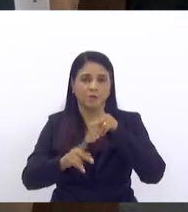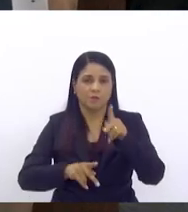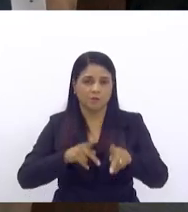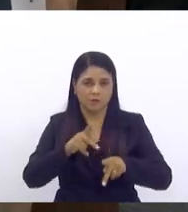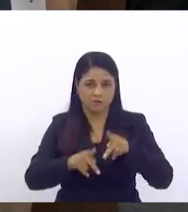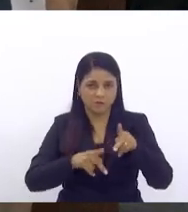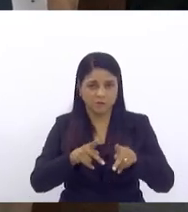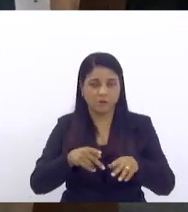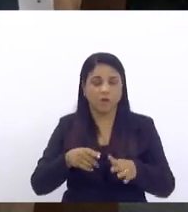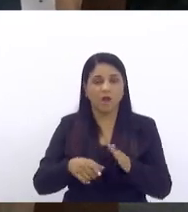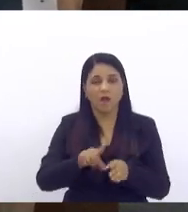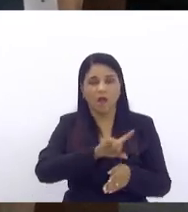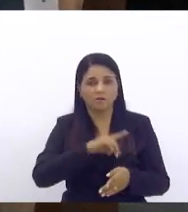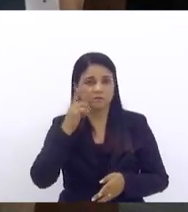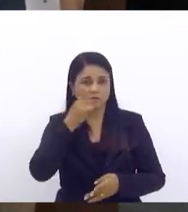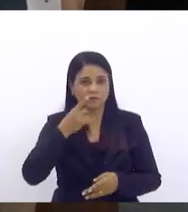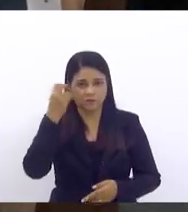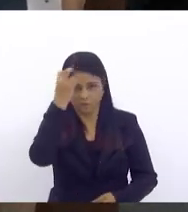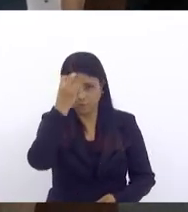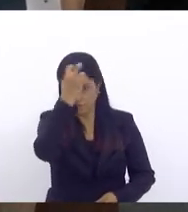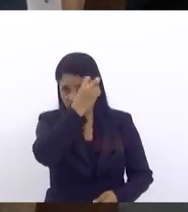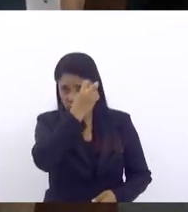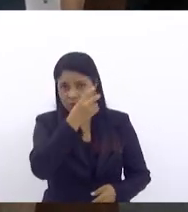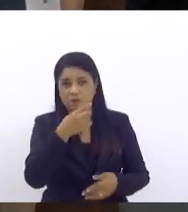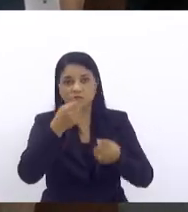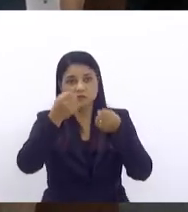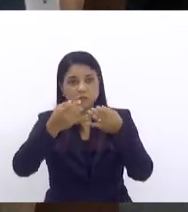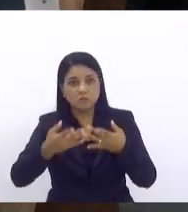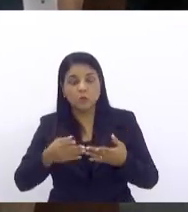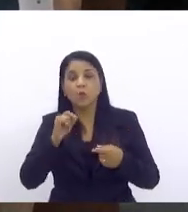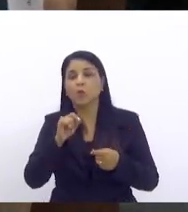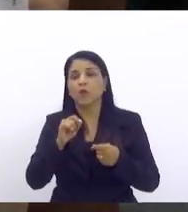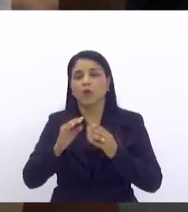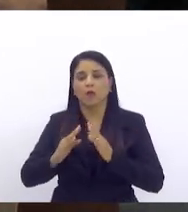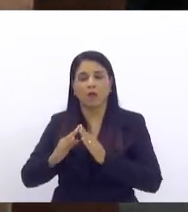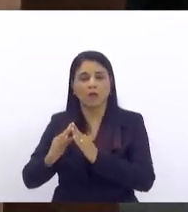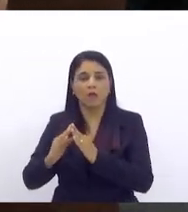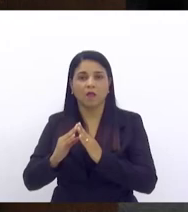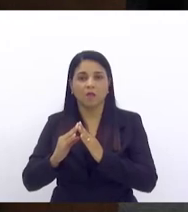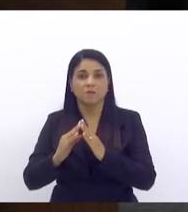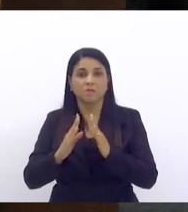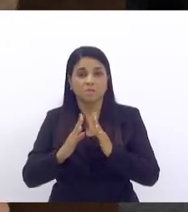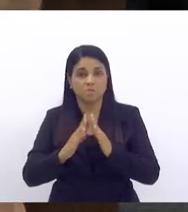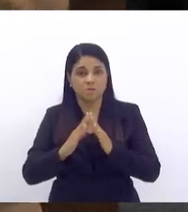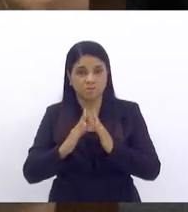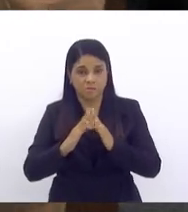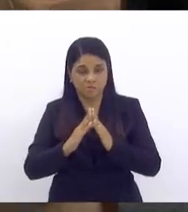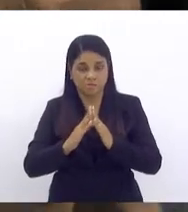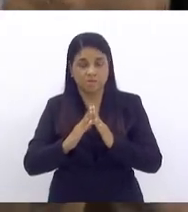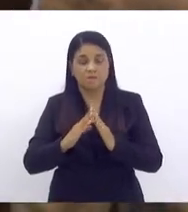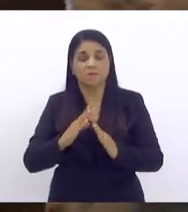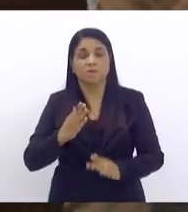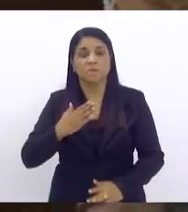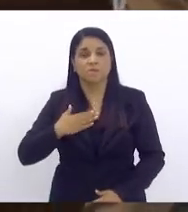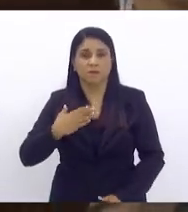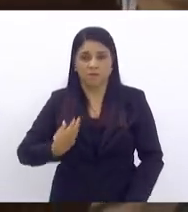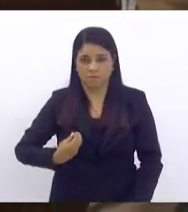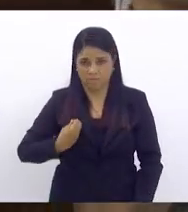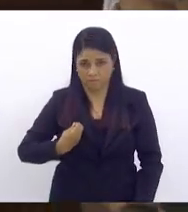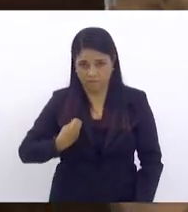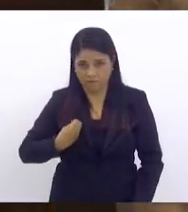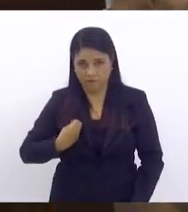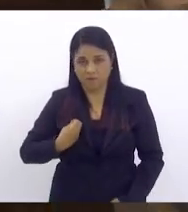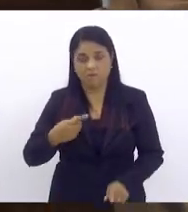antecipou, trouxe também a questão da Minha Casa e Minha Vida, da possibilidade de cada vez mais pessoas